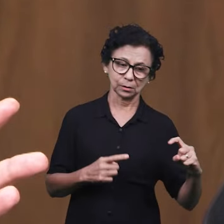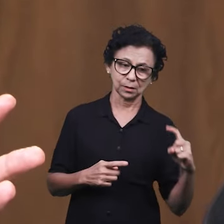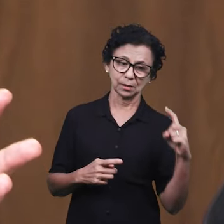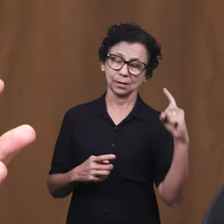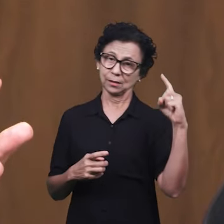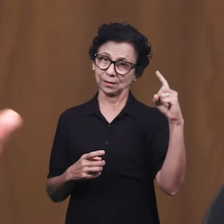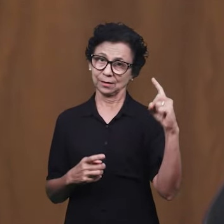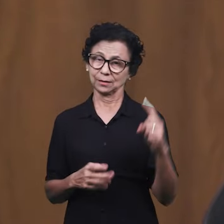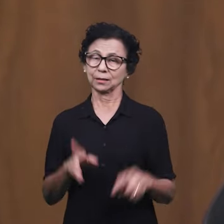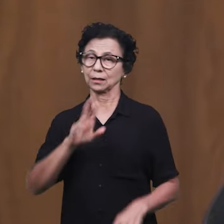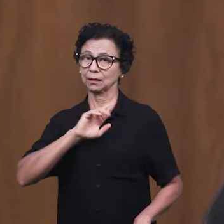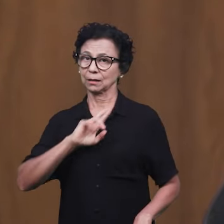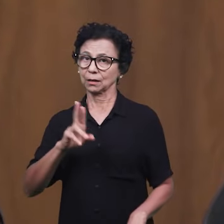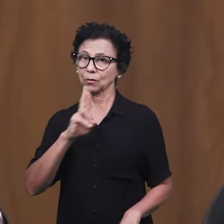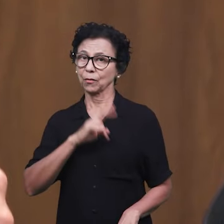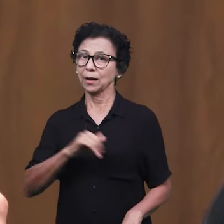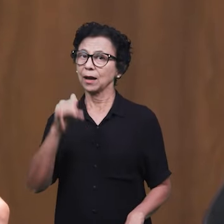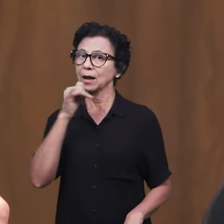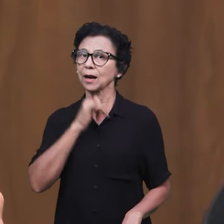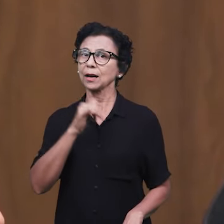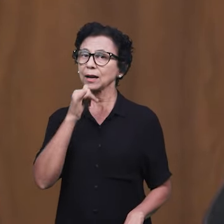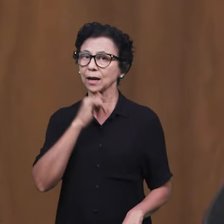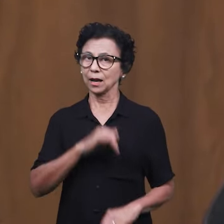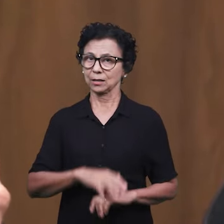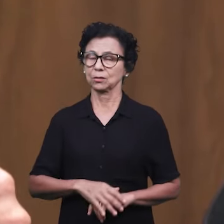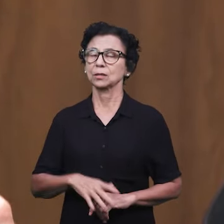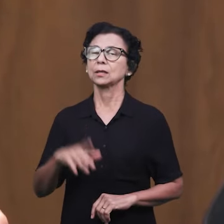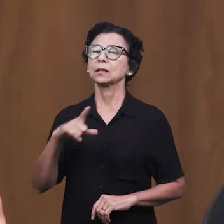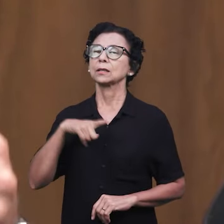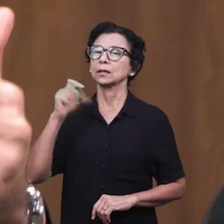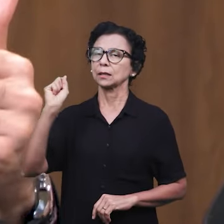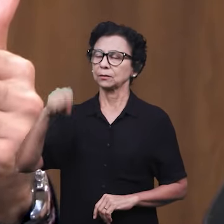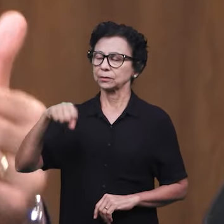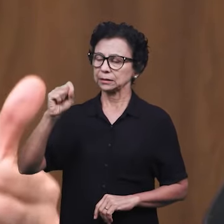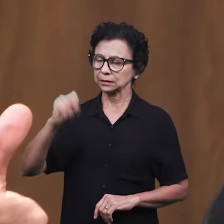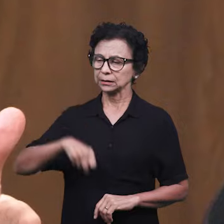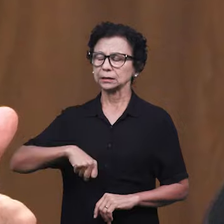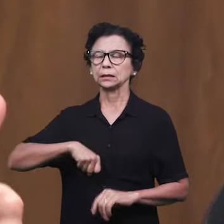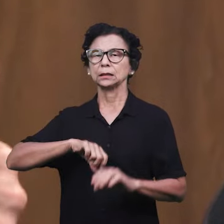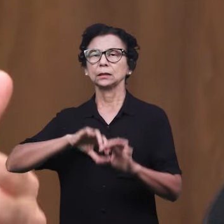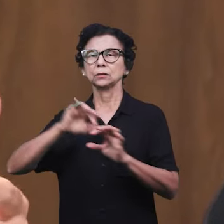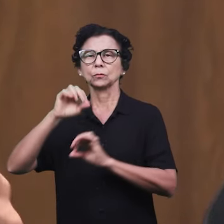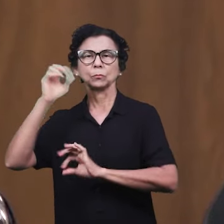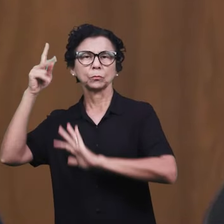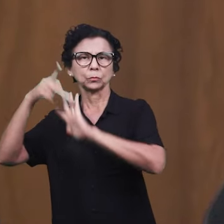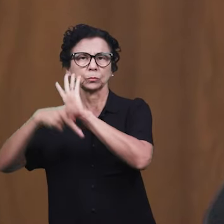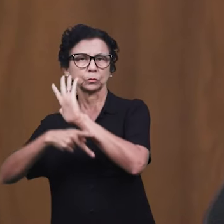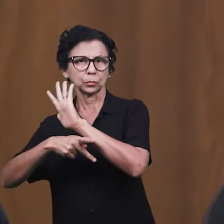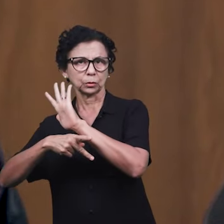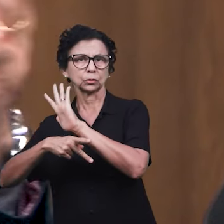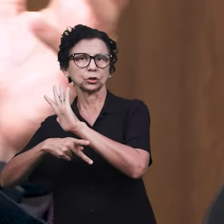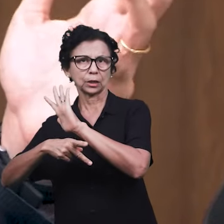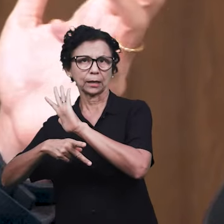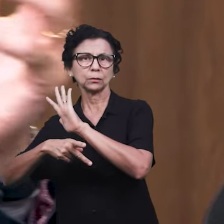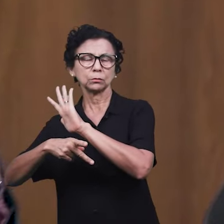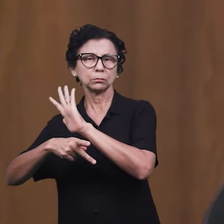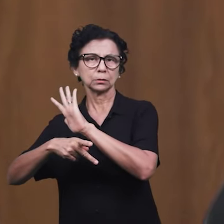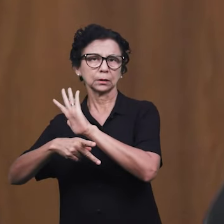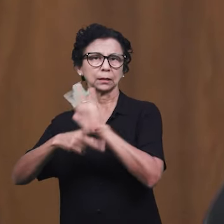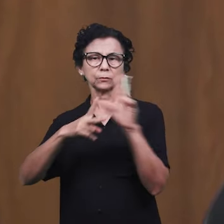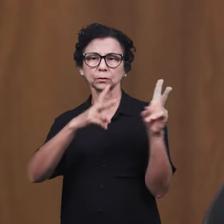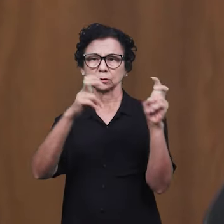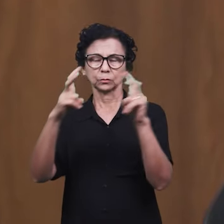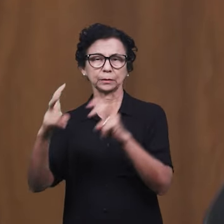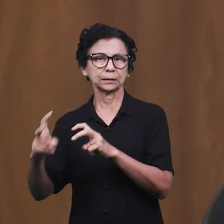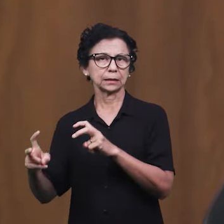acaso, mas que houve planejamento, há sinais de inteligência no nosso planeta, há sinais de inteligência na confecção